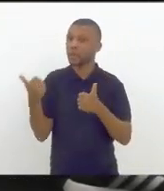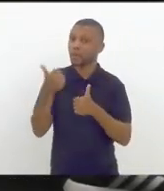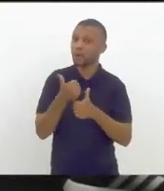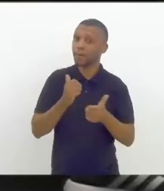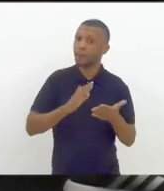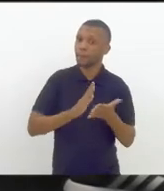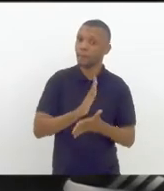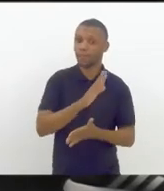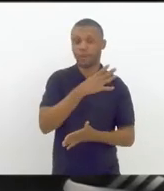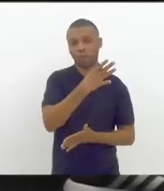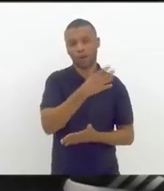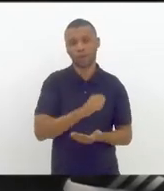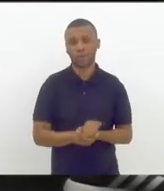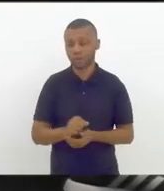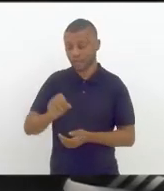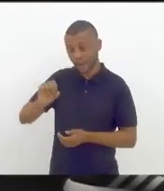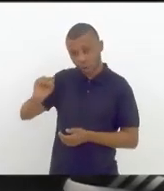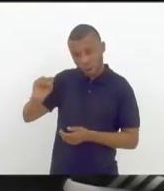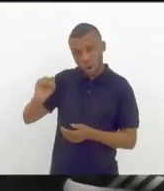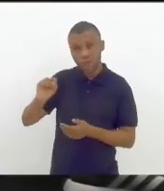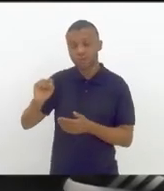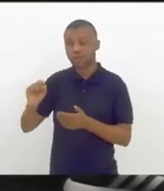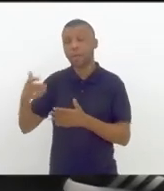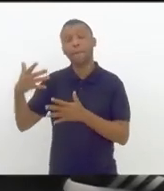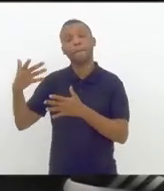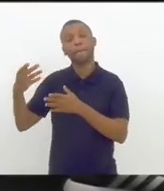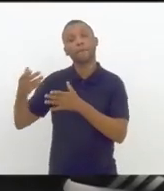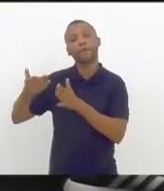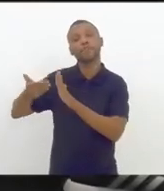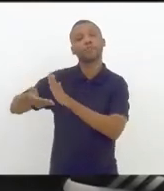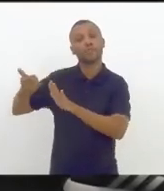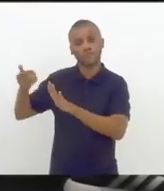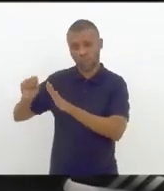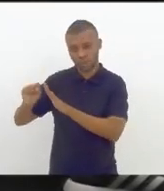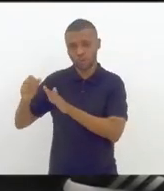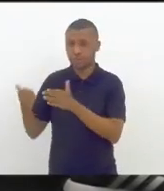4, a 8 pela prejudicada a 8